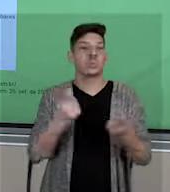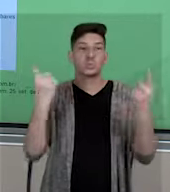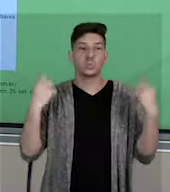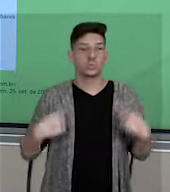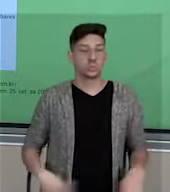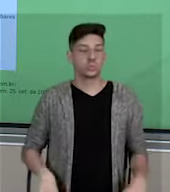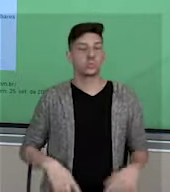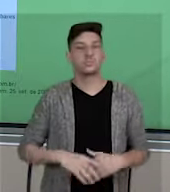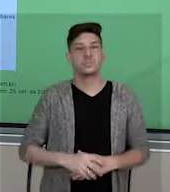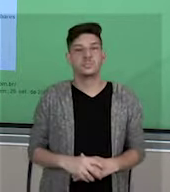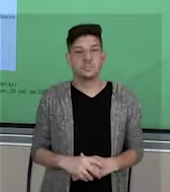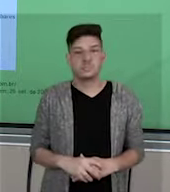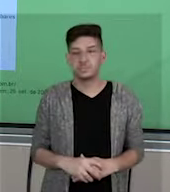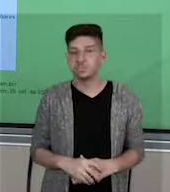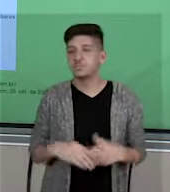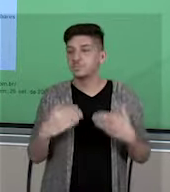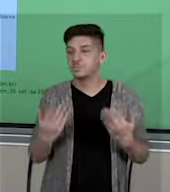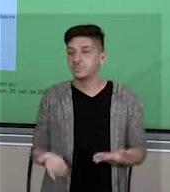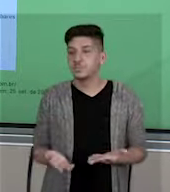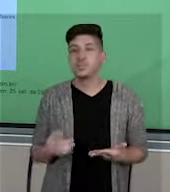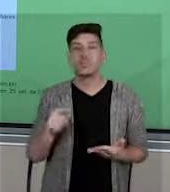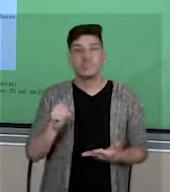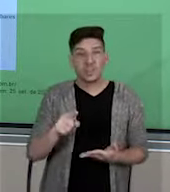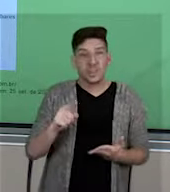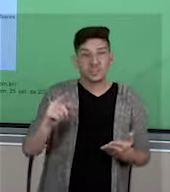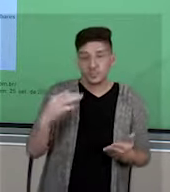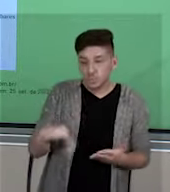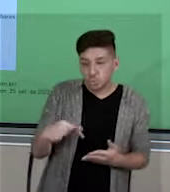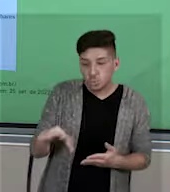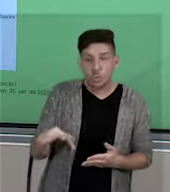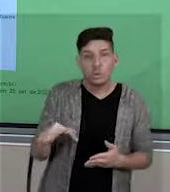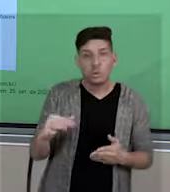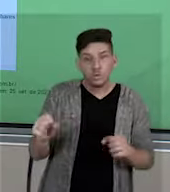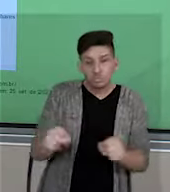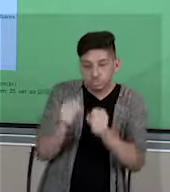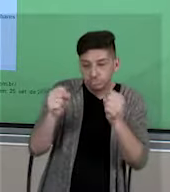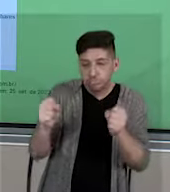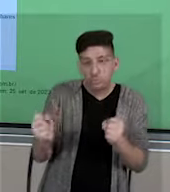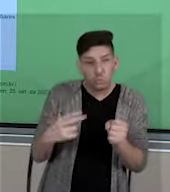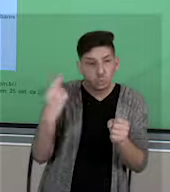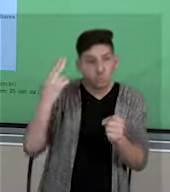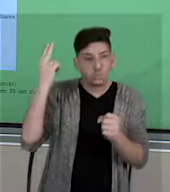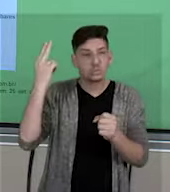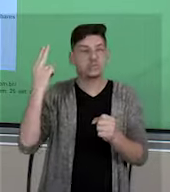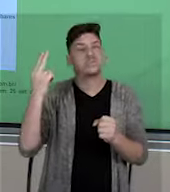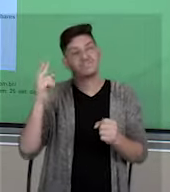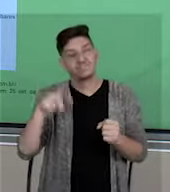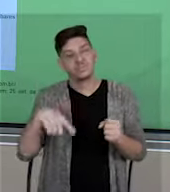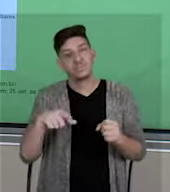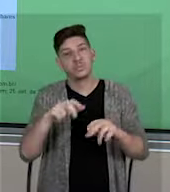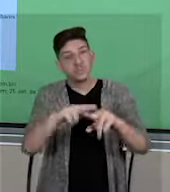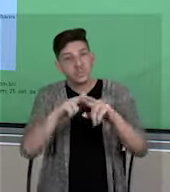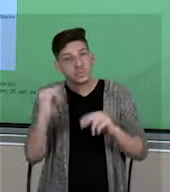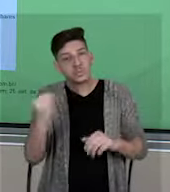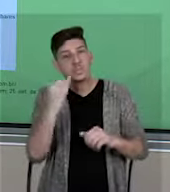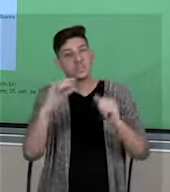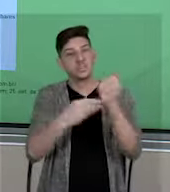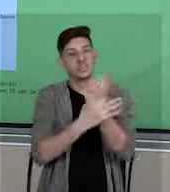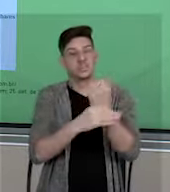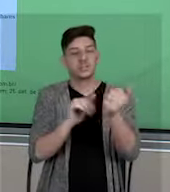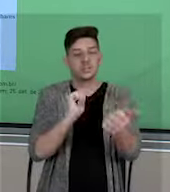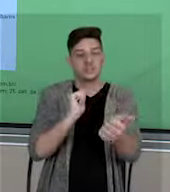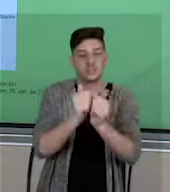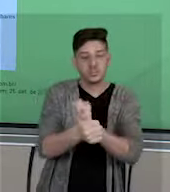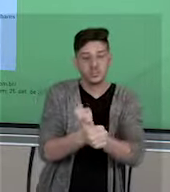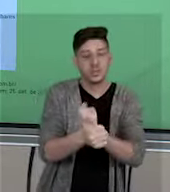Então, essas fraturas, elas são muito graves, por isso que a gente tem que ter questões de segurança na prática dos